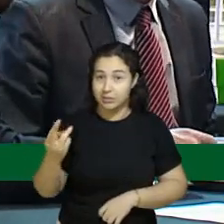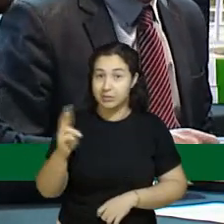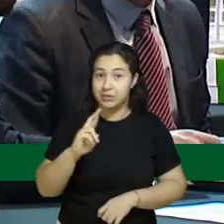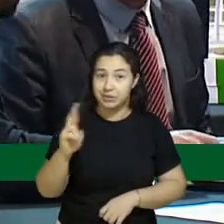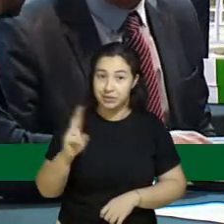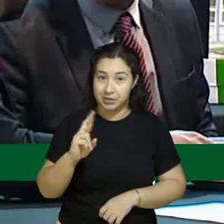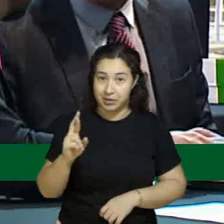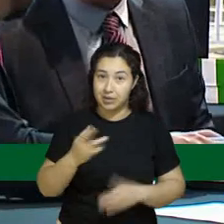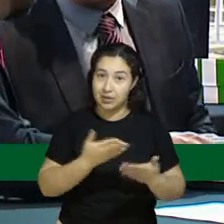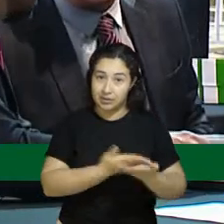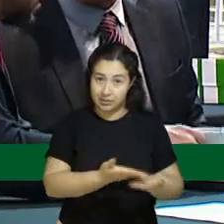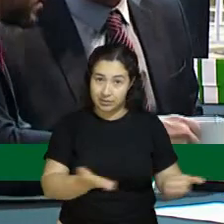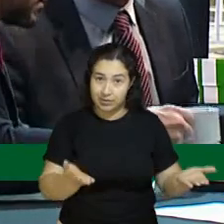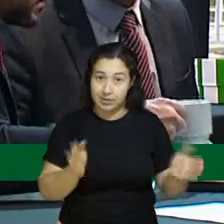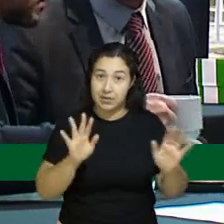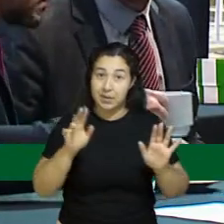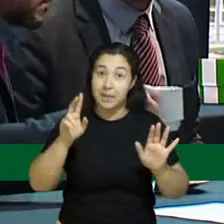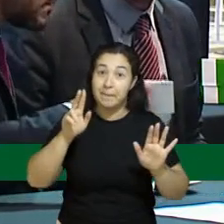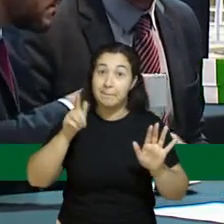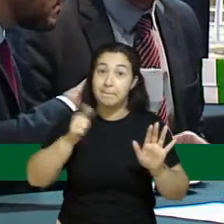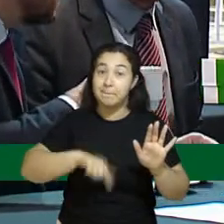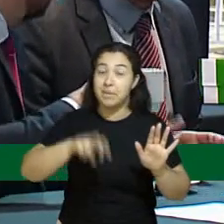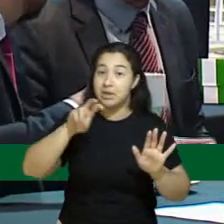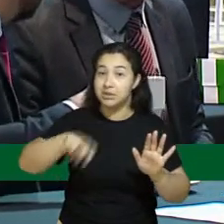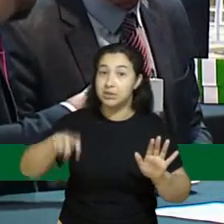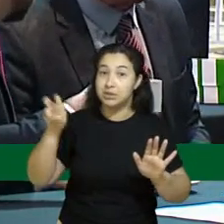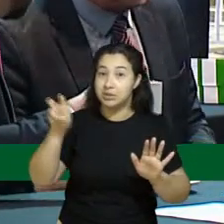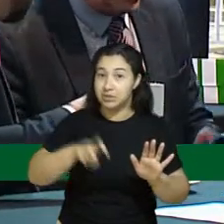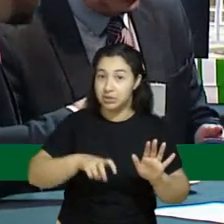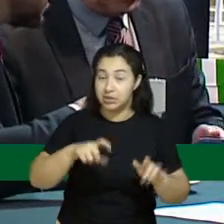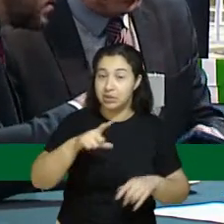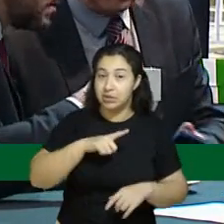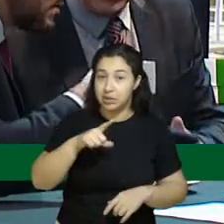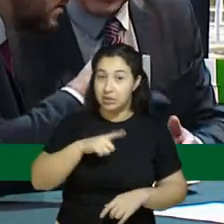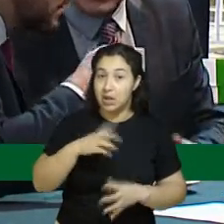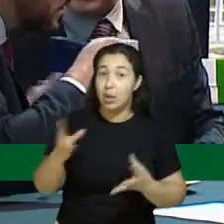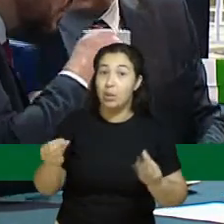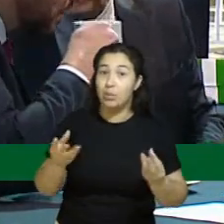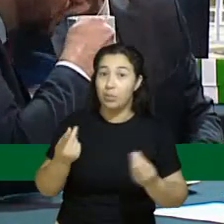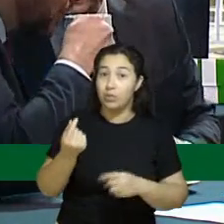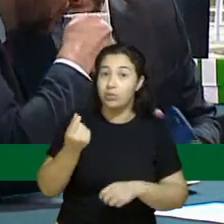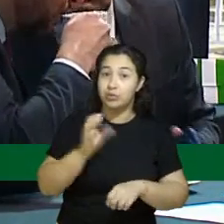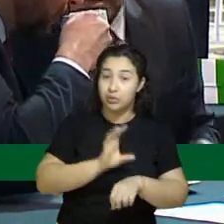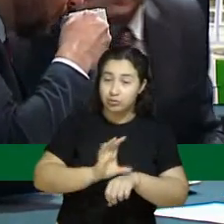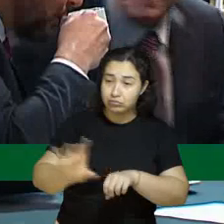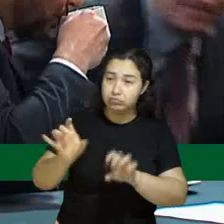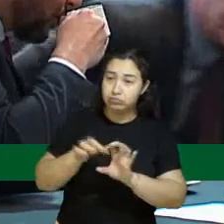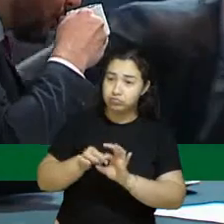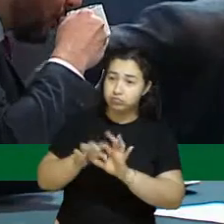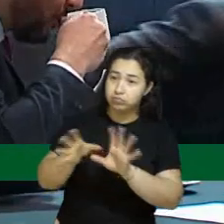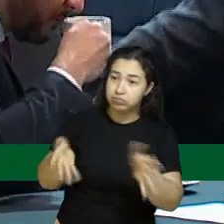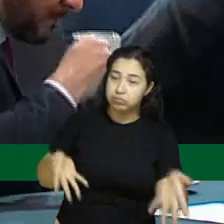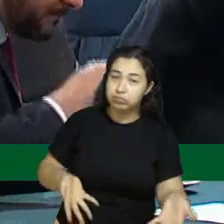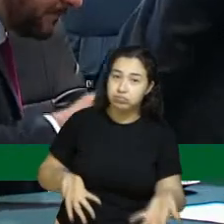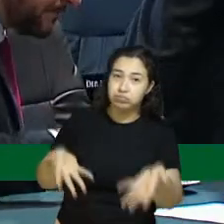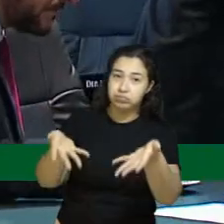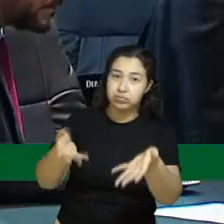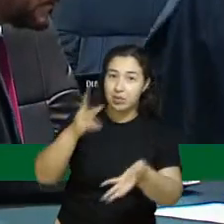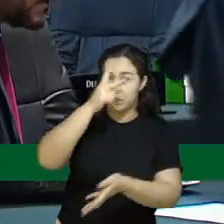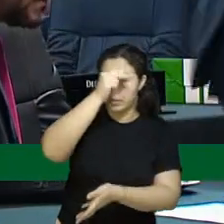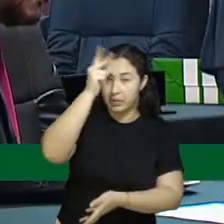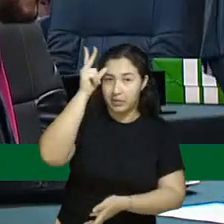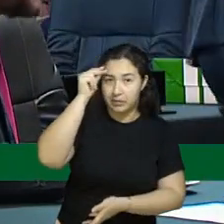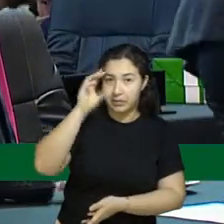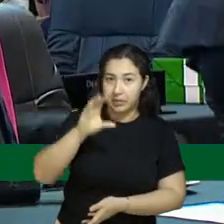que para Xanxerê foi 2 milhões e 300 mil reais, onde está aqui o nosso vereador eleito, Caleb, eleito